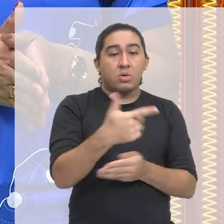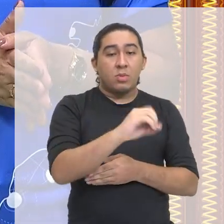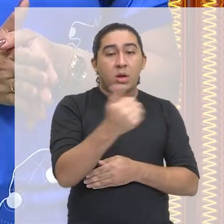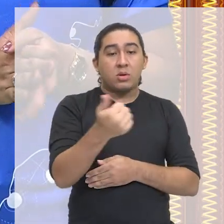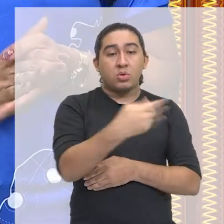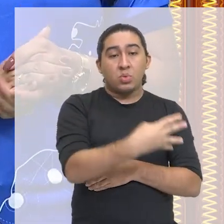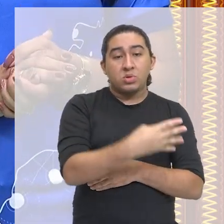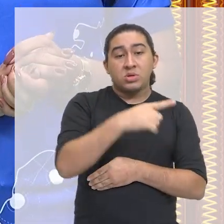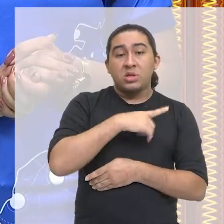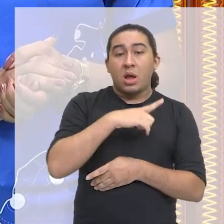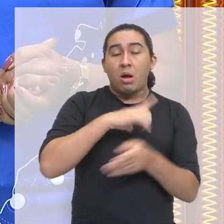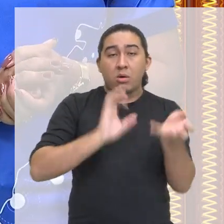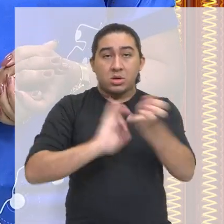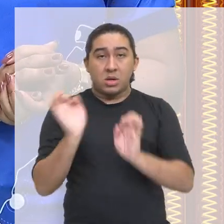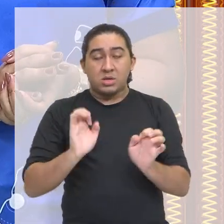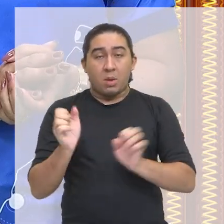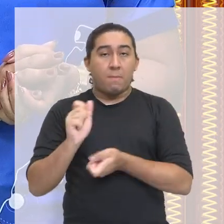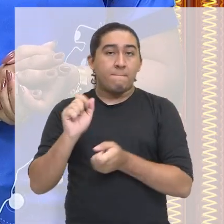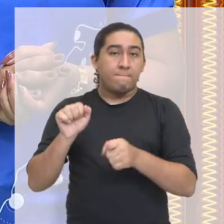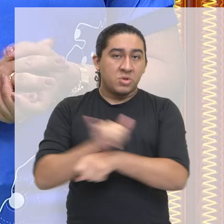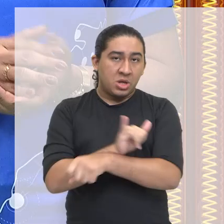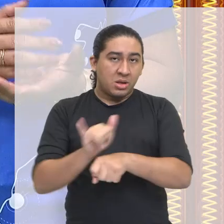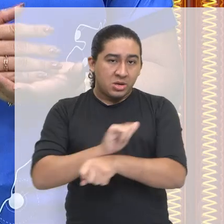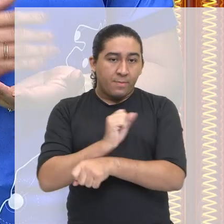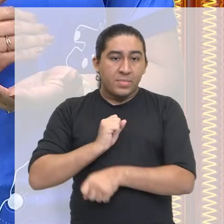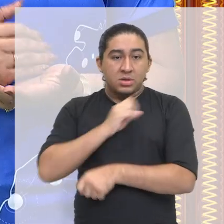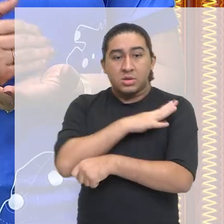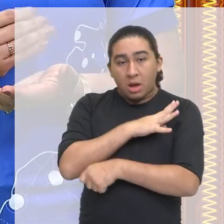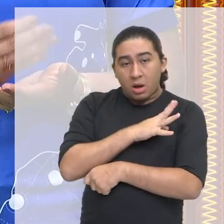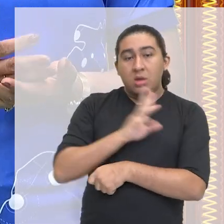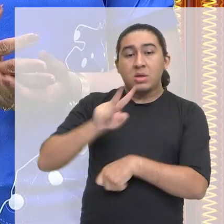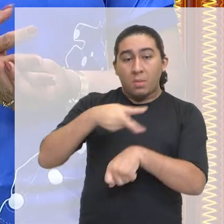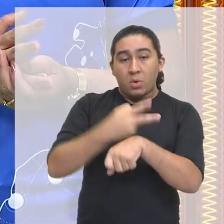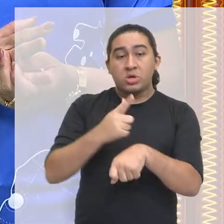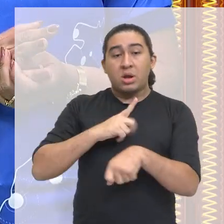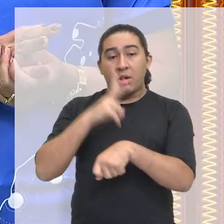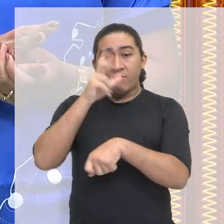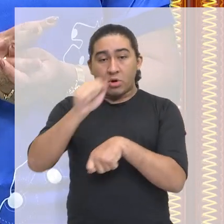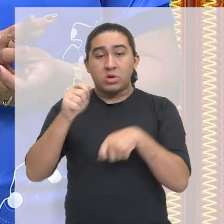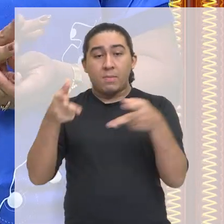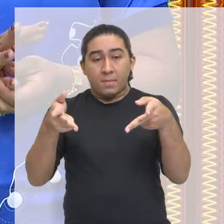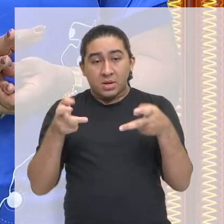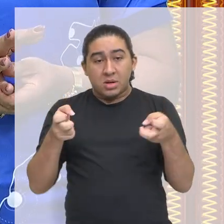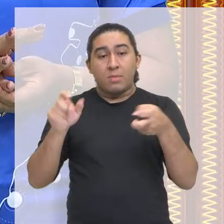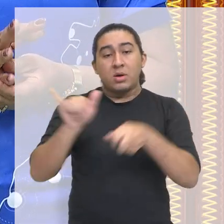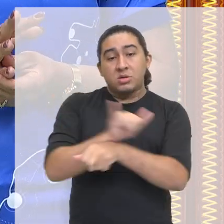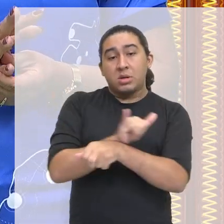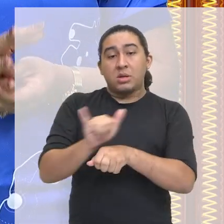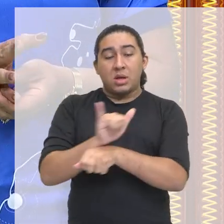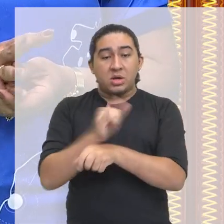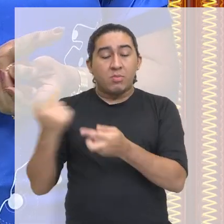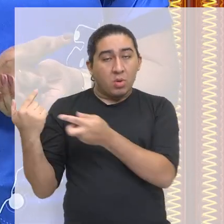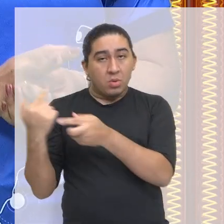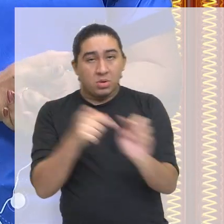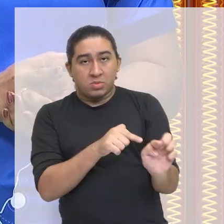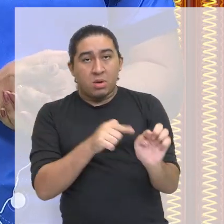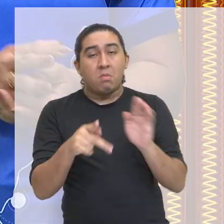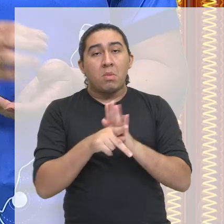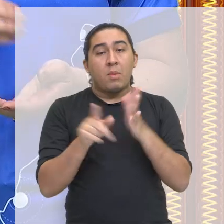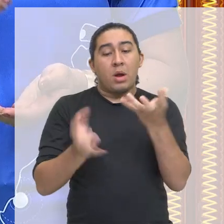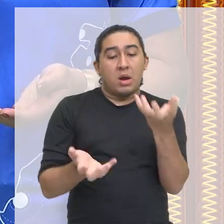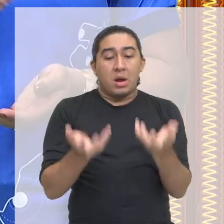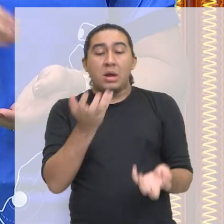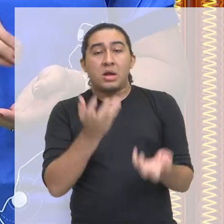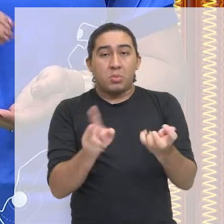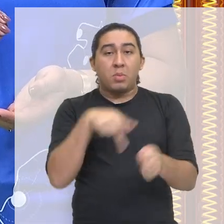Esse período ele é marcado por operações militares que vão se intensificar, focando em estratégias de